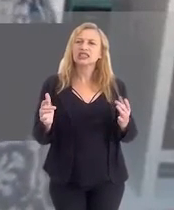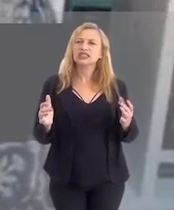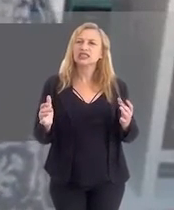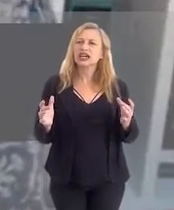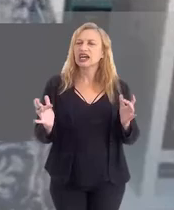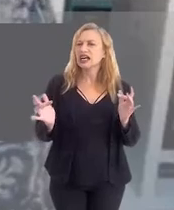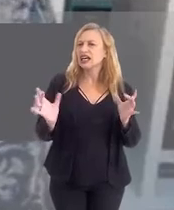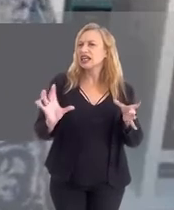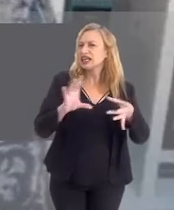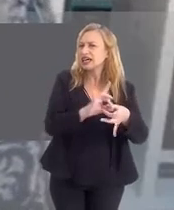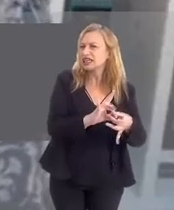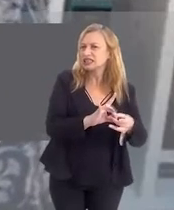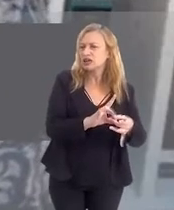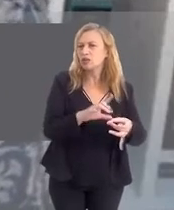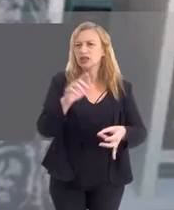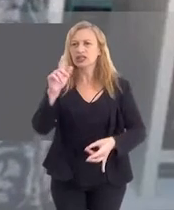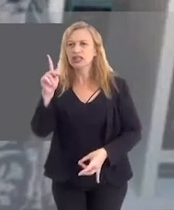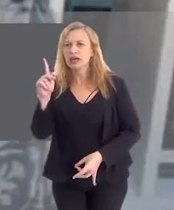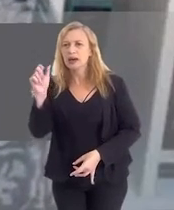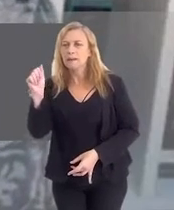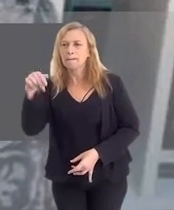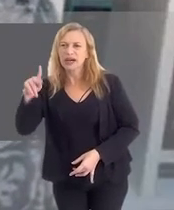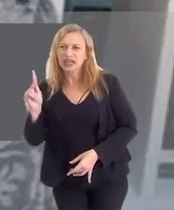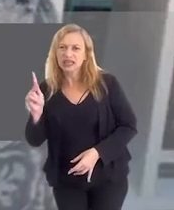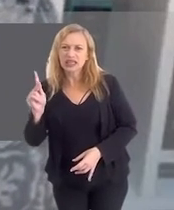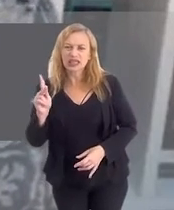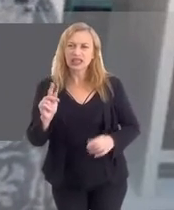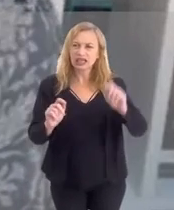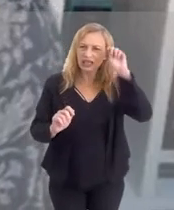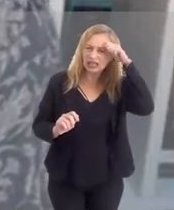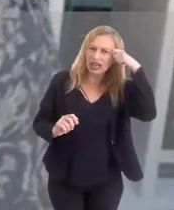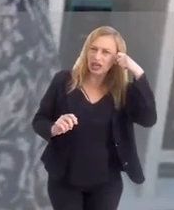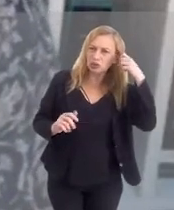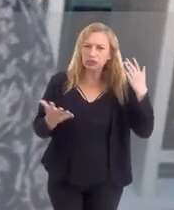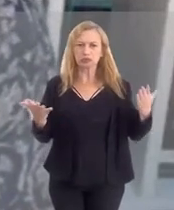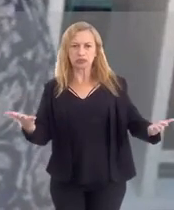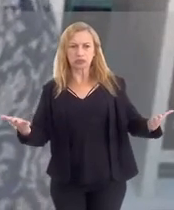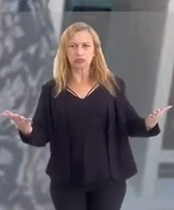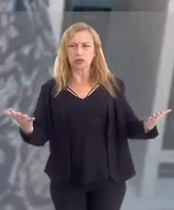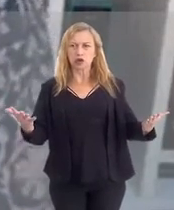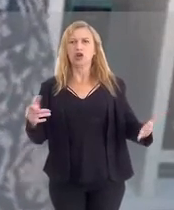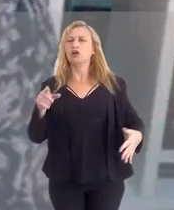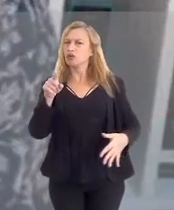essa associação entre punk e negro. Como foi isso para